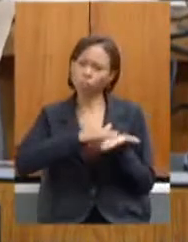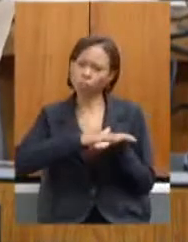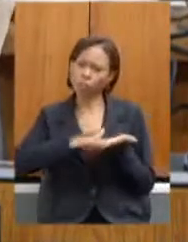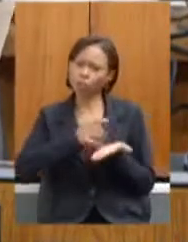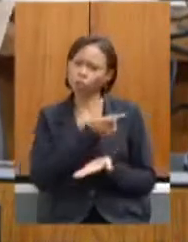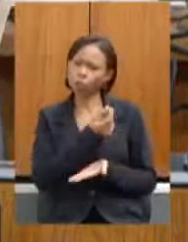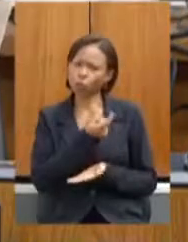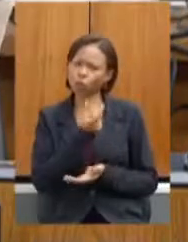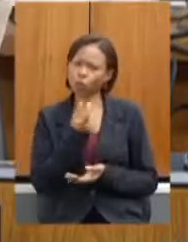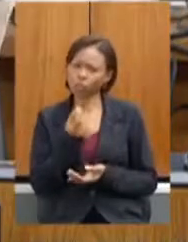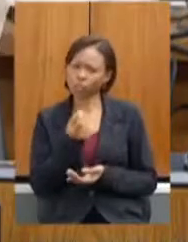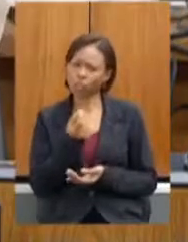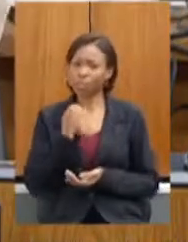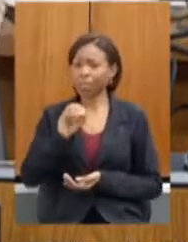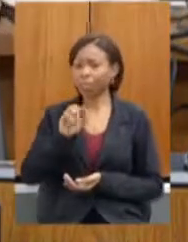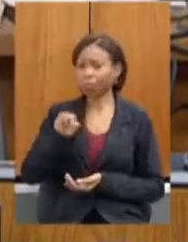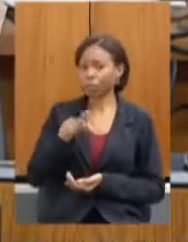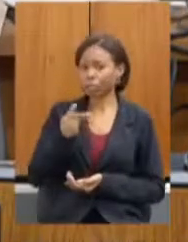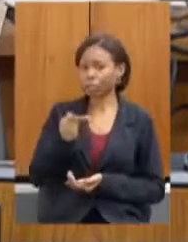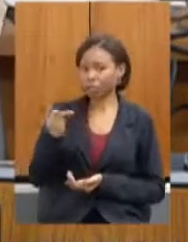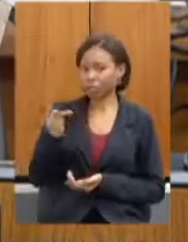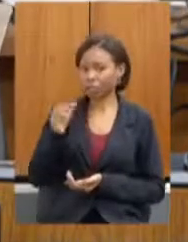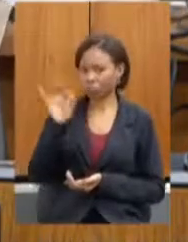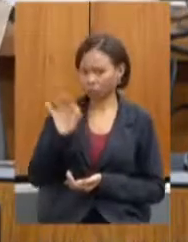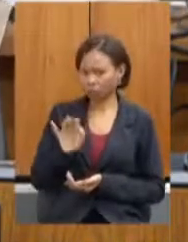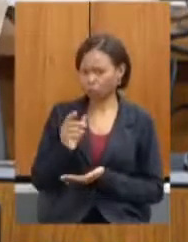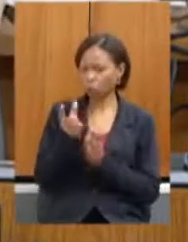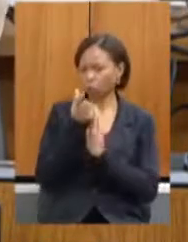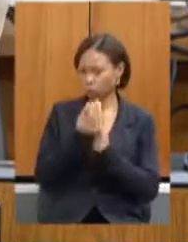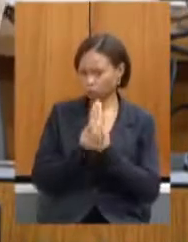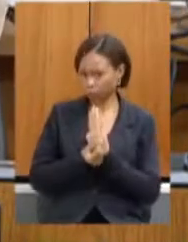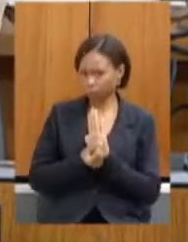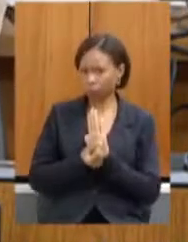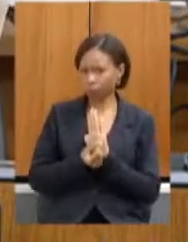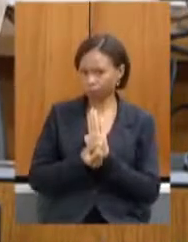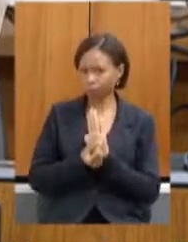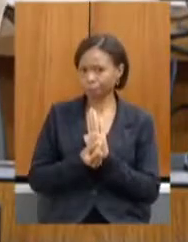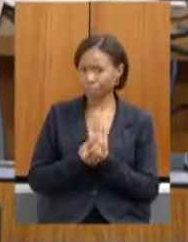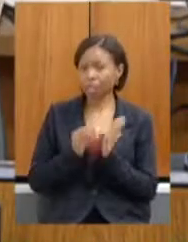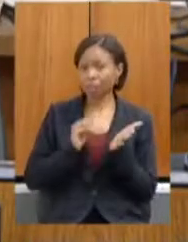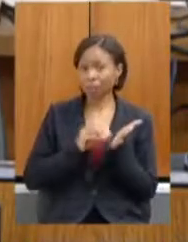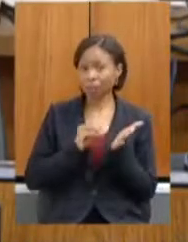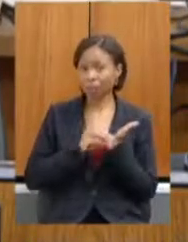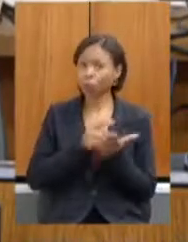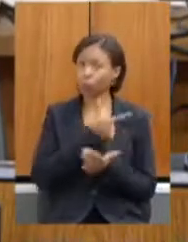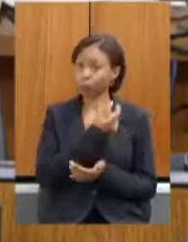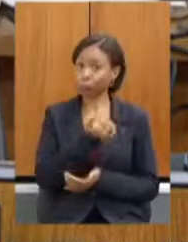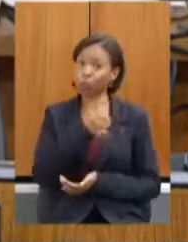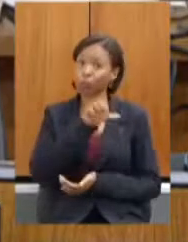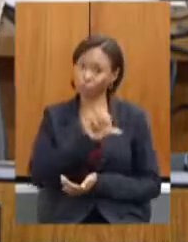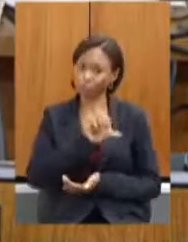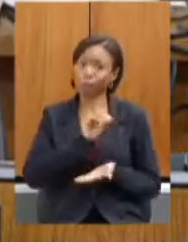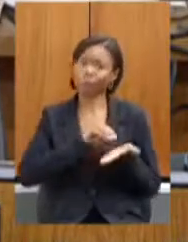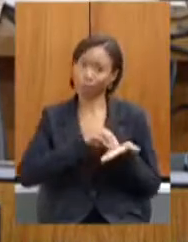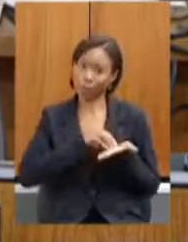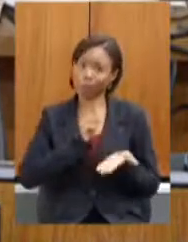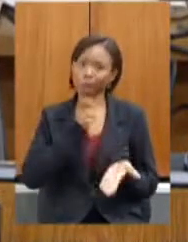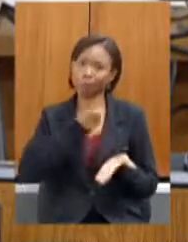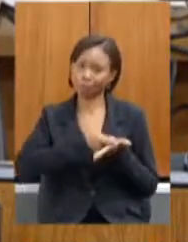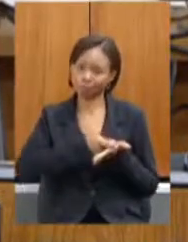7,67 por cento do orçamento isso retirando os restos a pagar de 2019 se nós